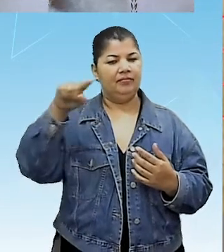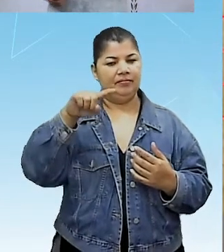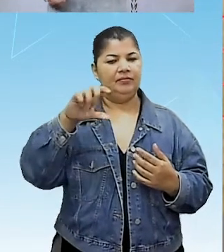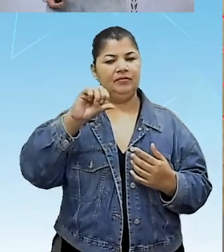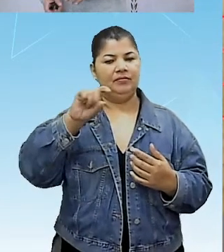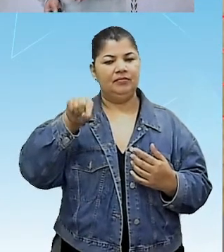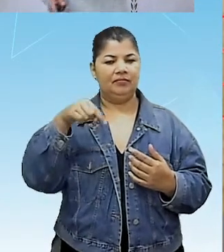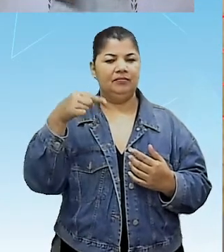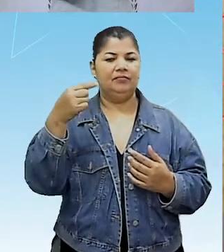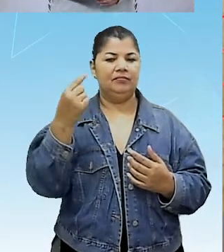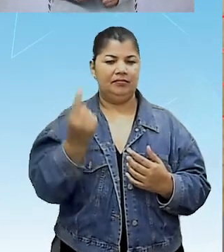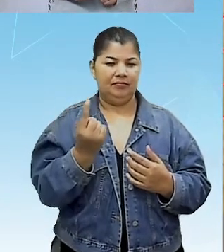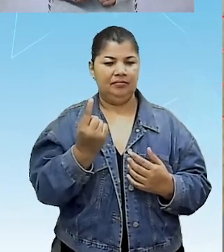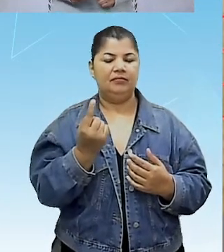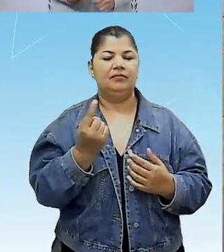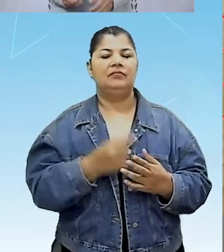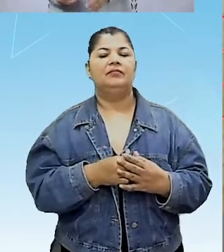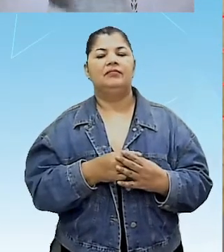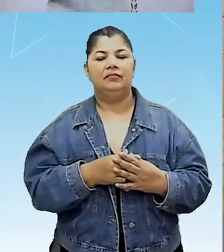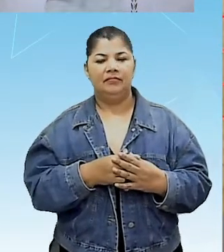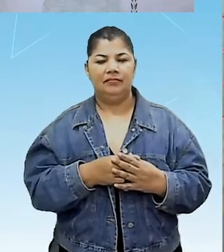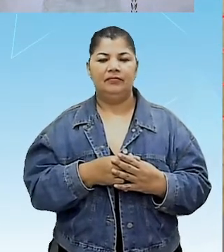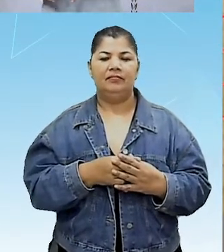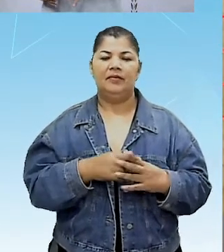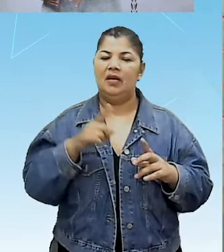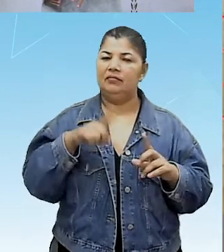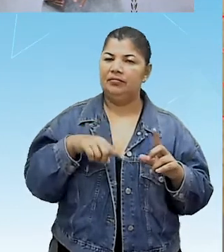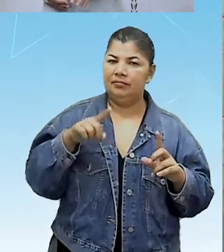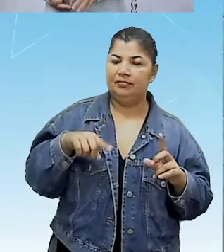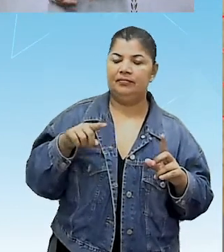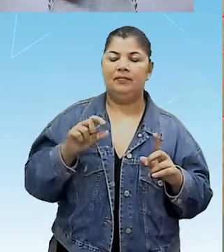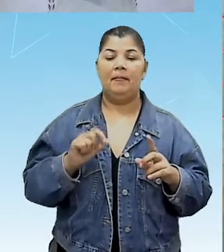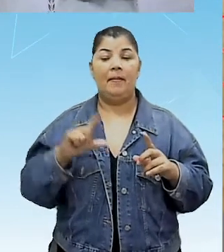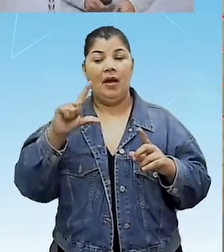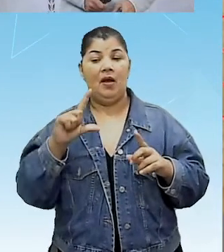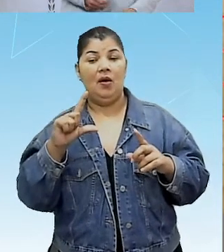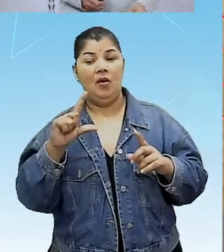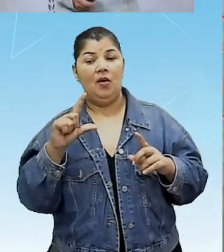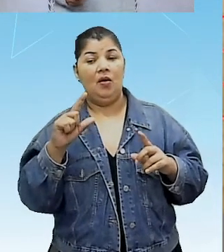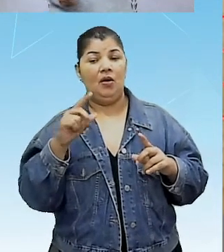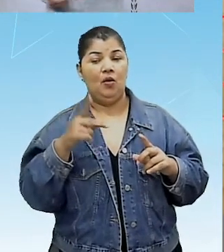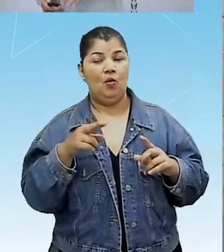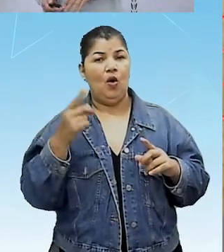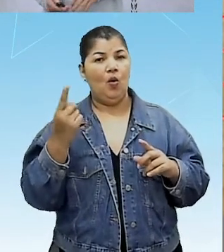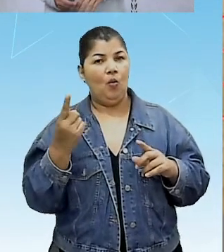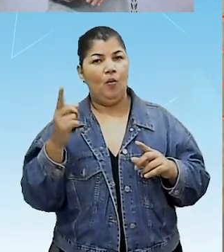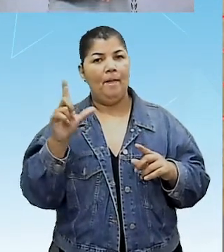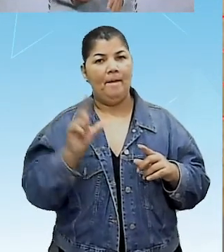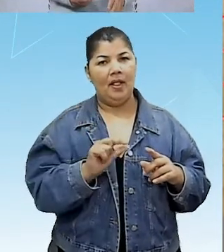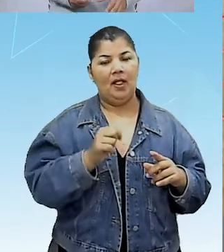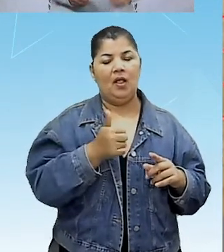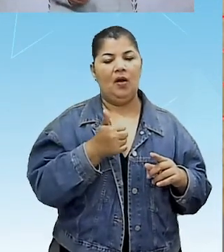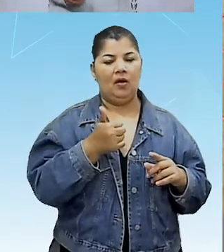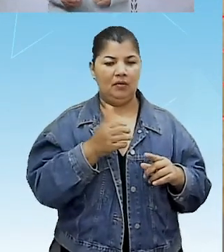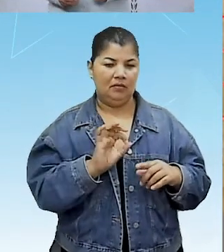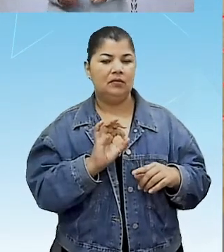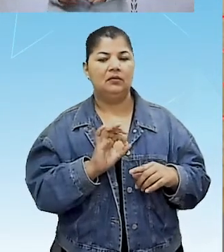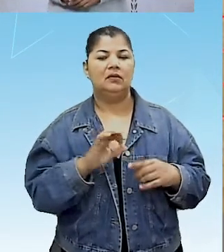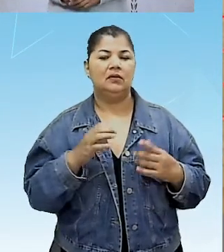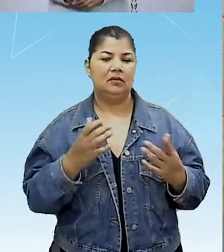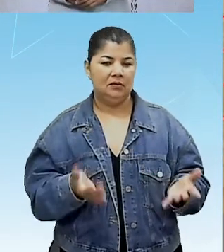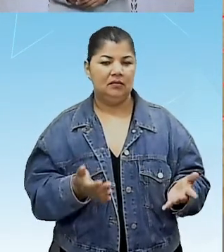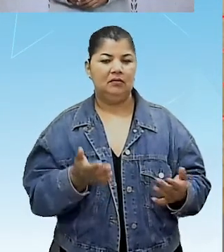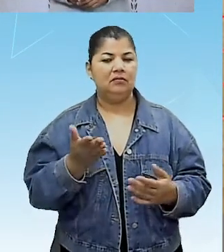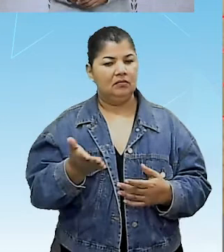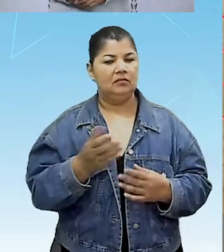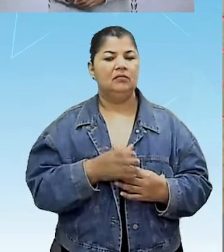Não esquece, a variabilidade é maior ou igual a 1, menor que 10. 9,1 está perfeito, 9,1